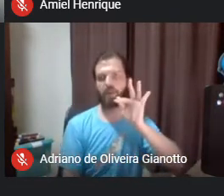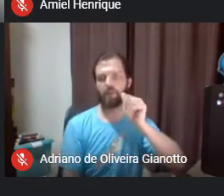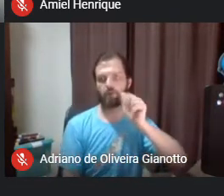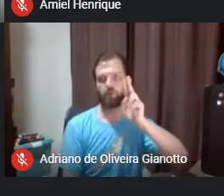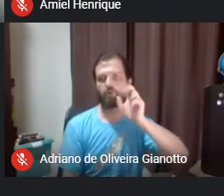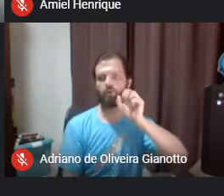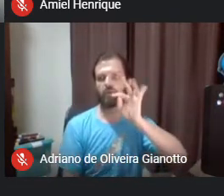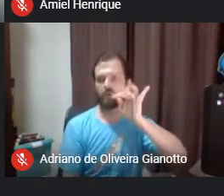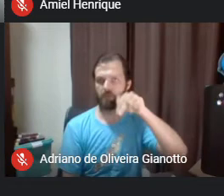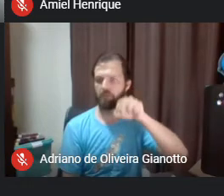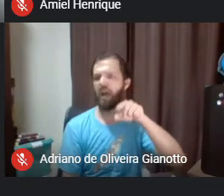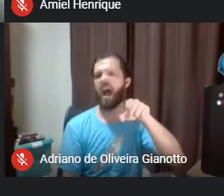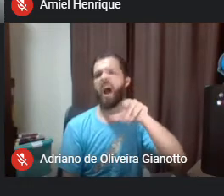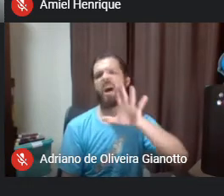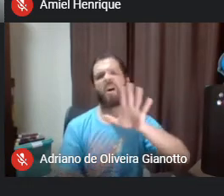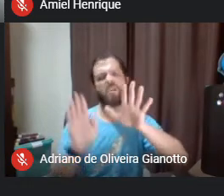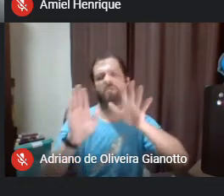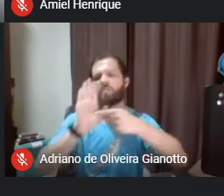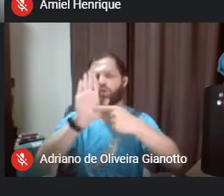Daí,